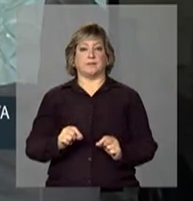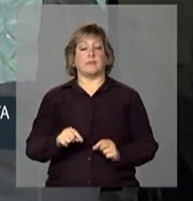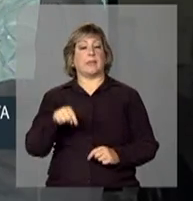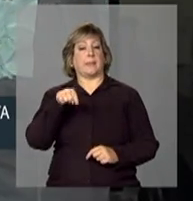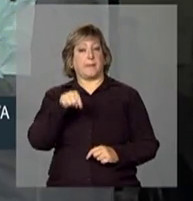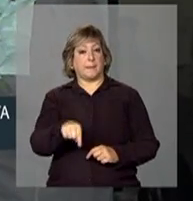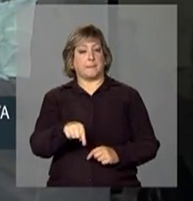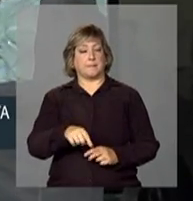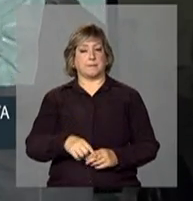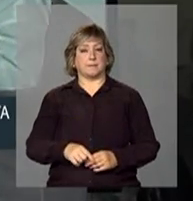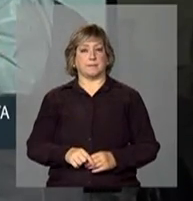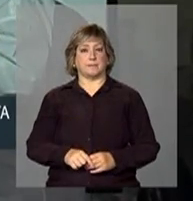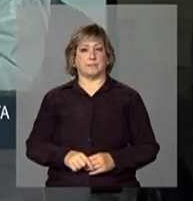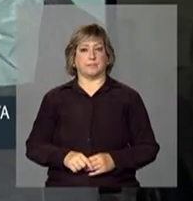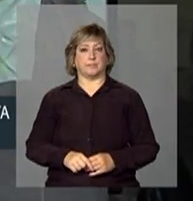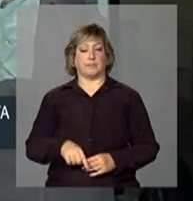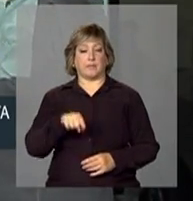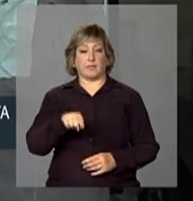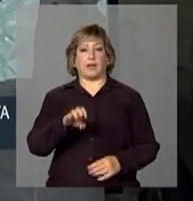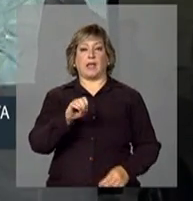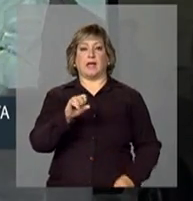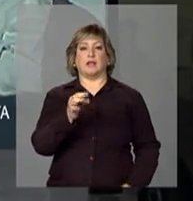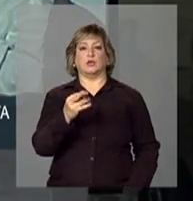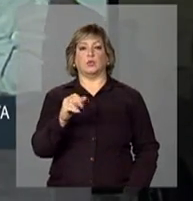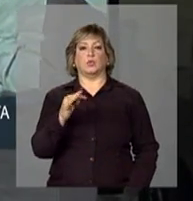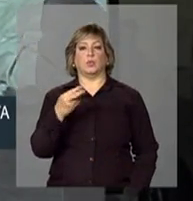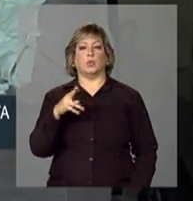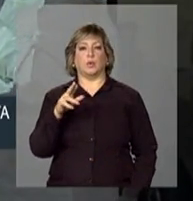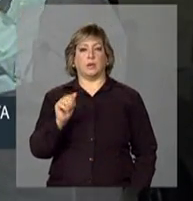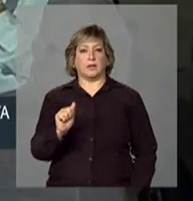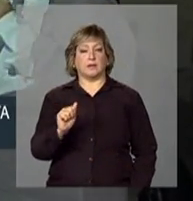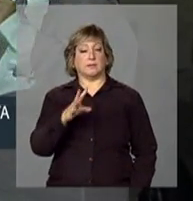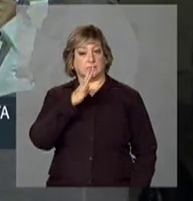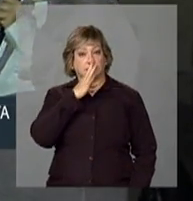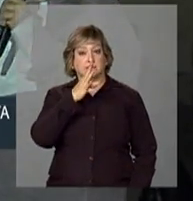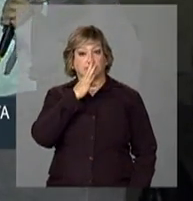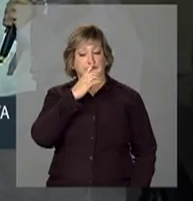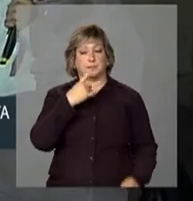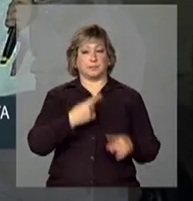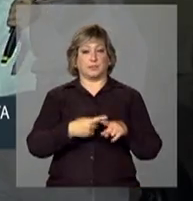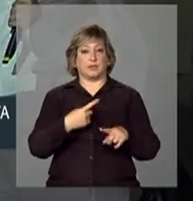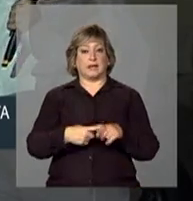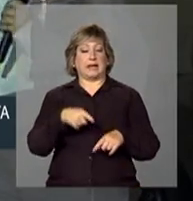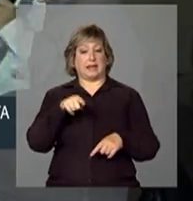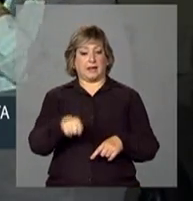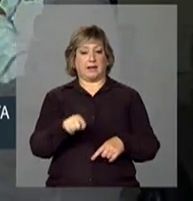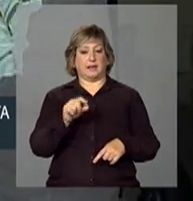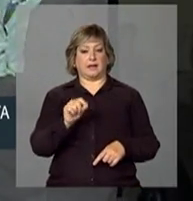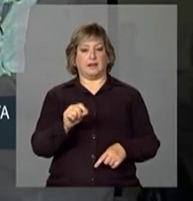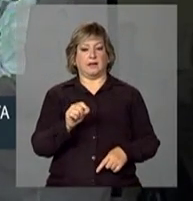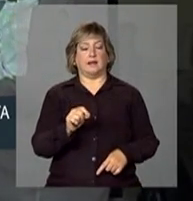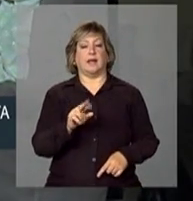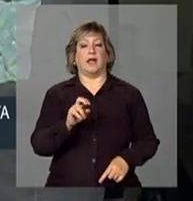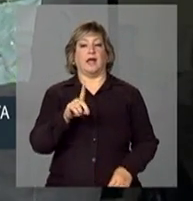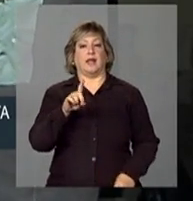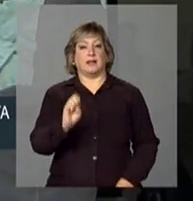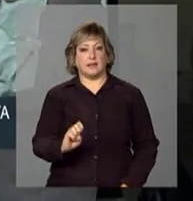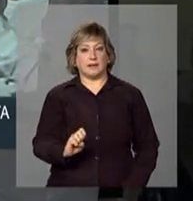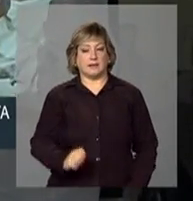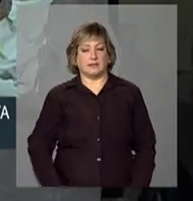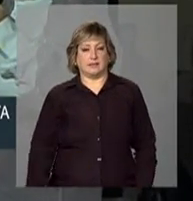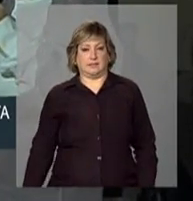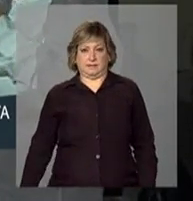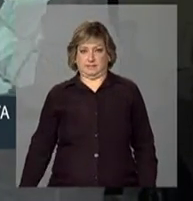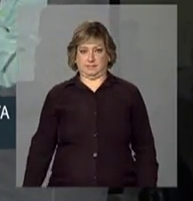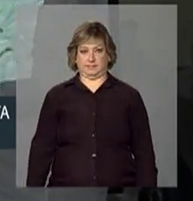essa linha... E também eu não conheço, essa estrutura é uma estrutura interessante, porque ela é em rede, né? O que eu